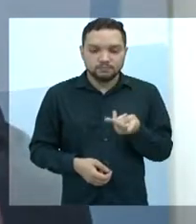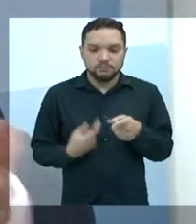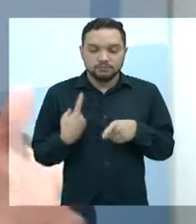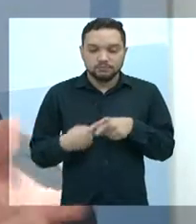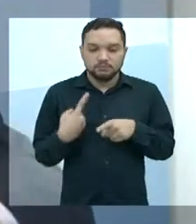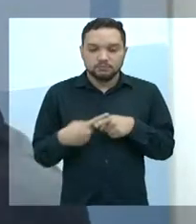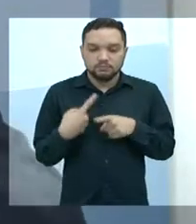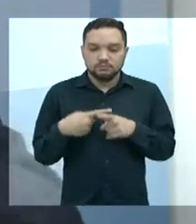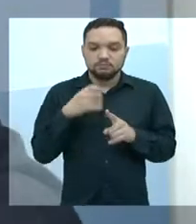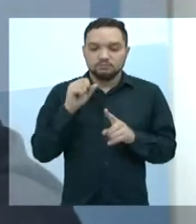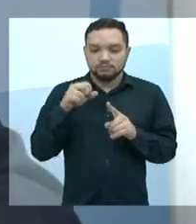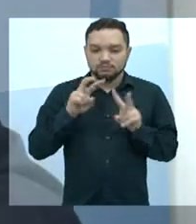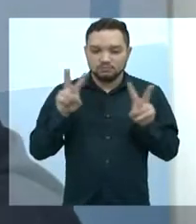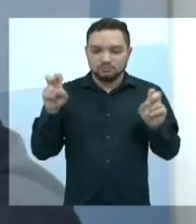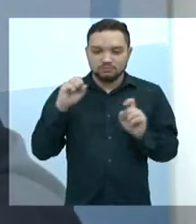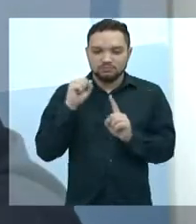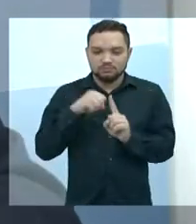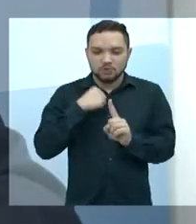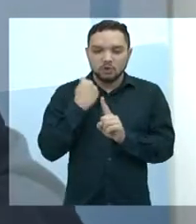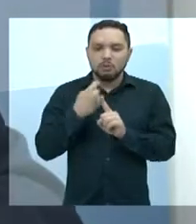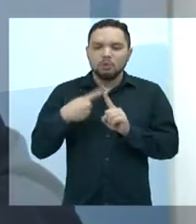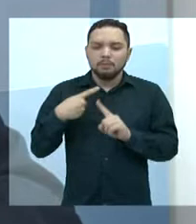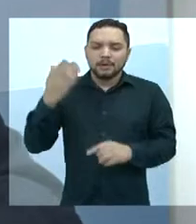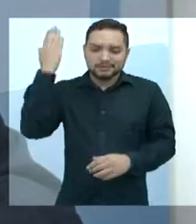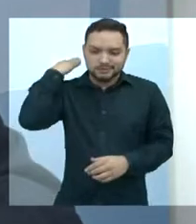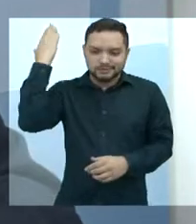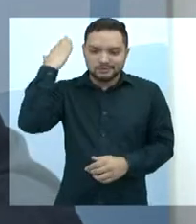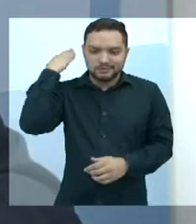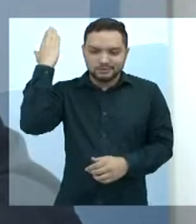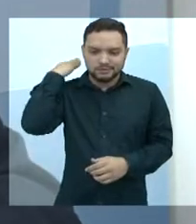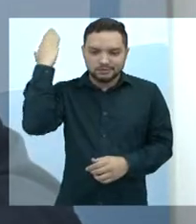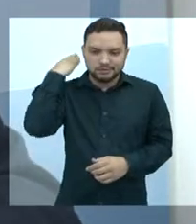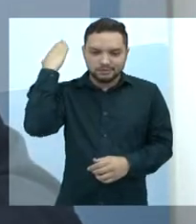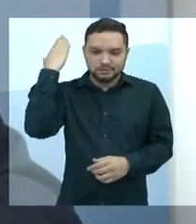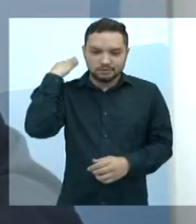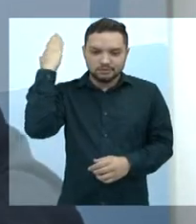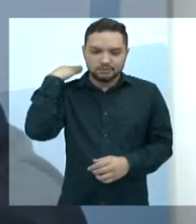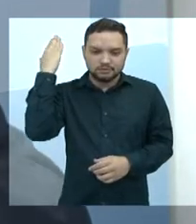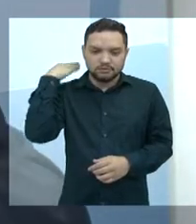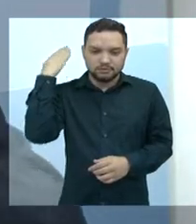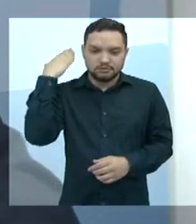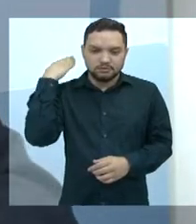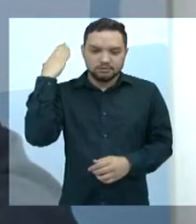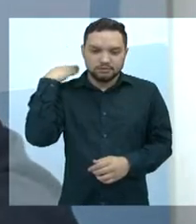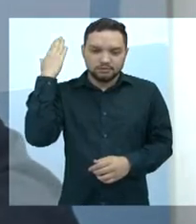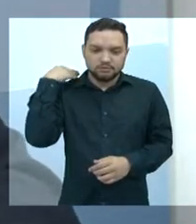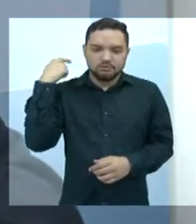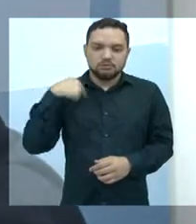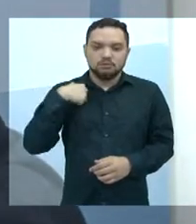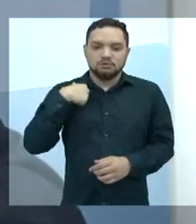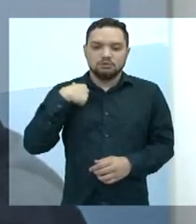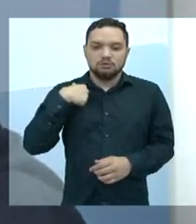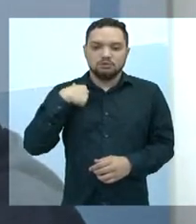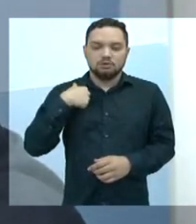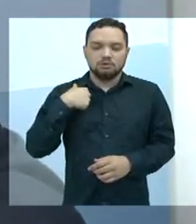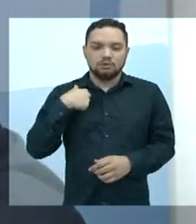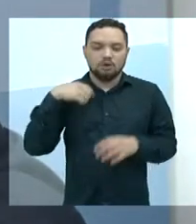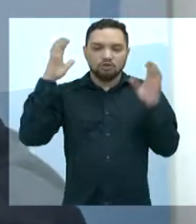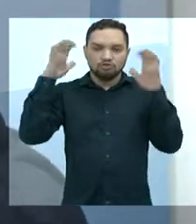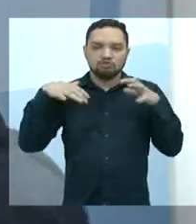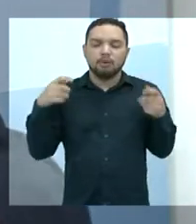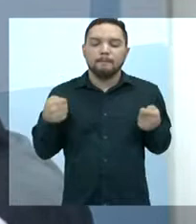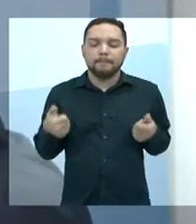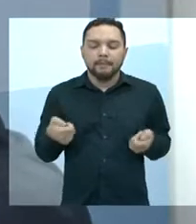social, né? O social, assim, naquela época, era épocas, assim, de muitos anos escassos de inverno e